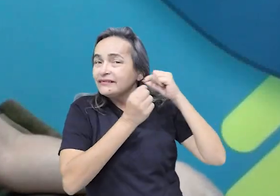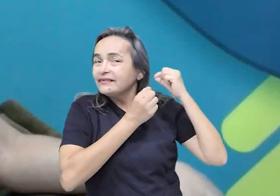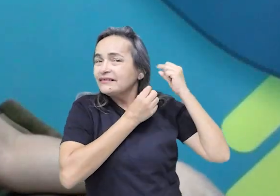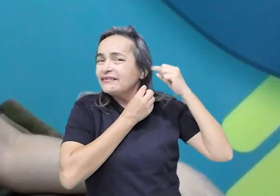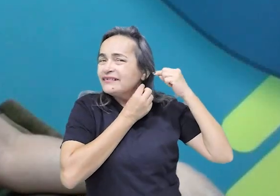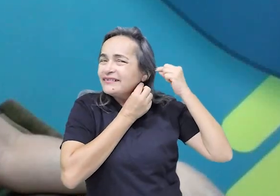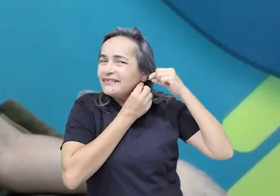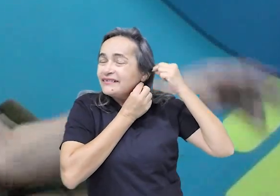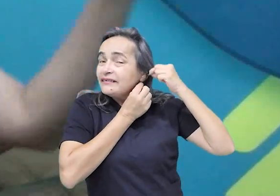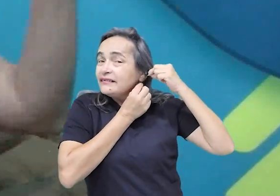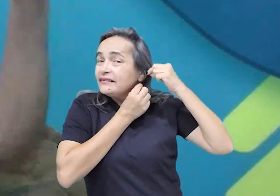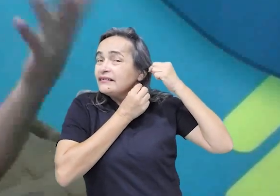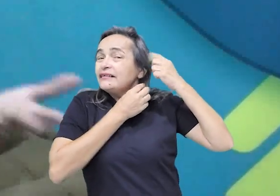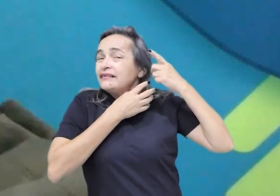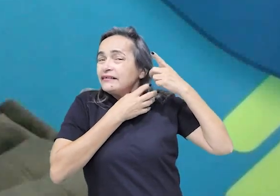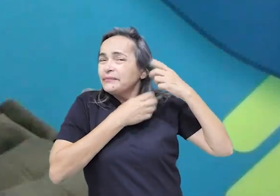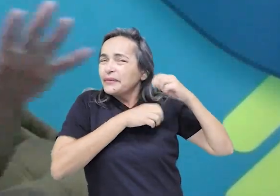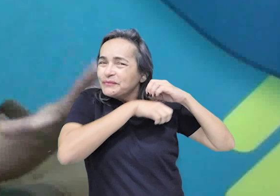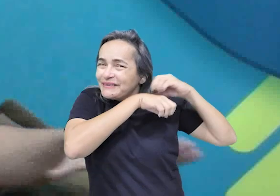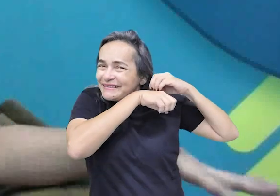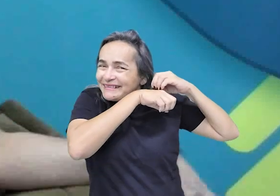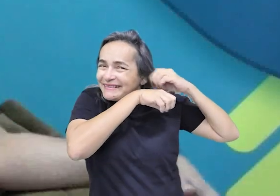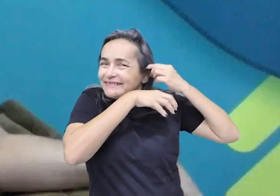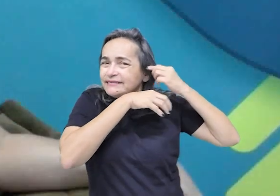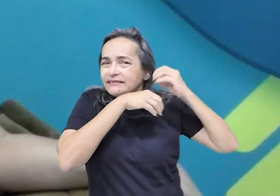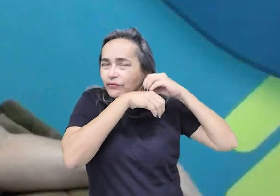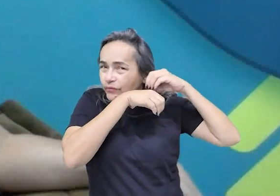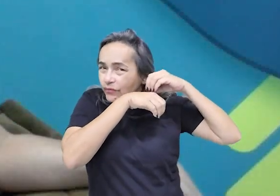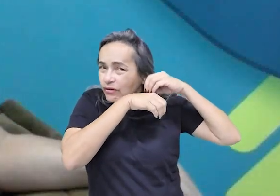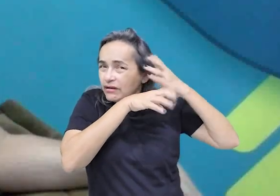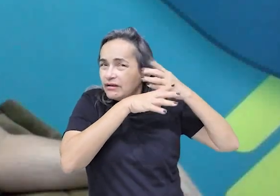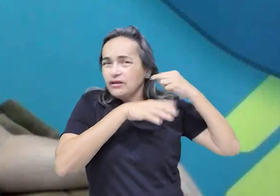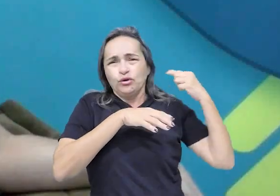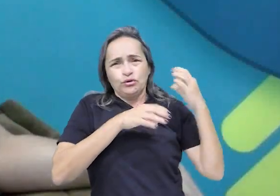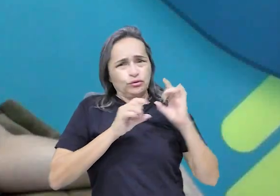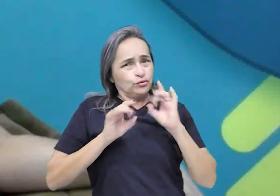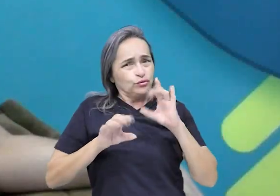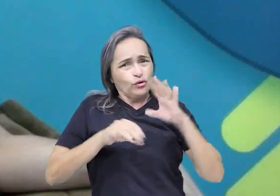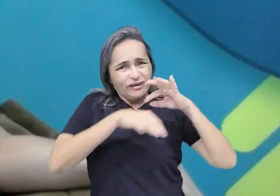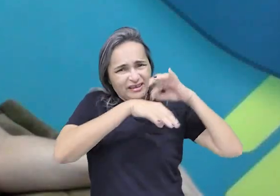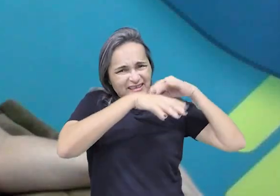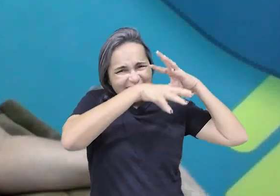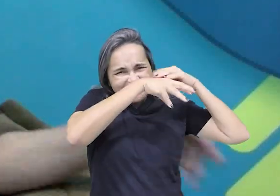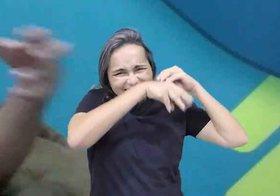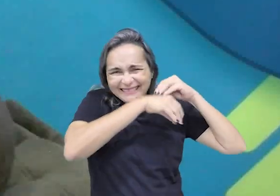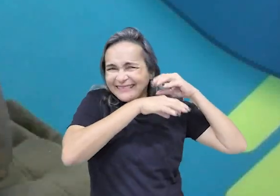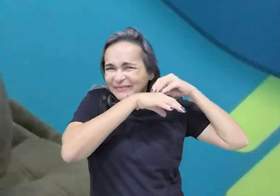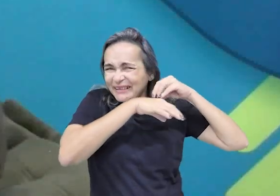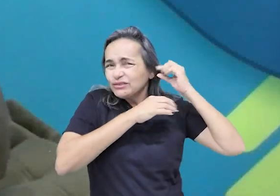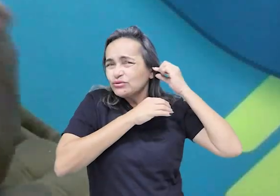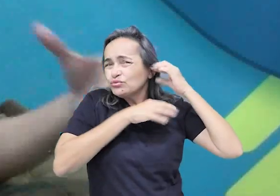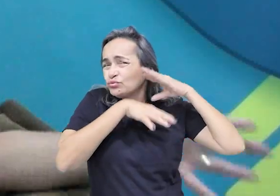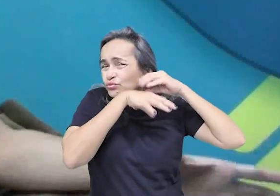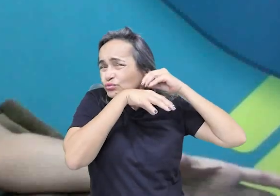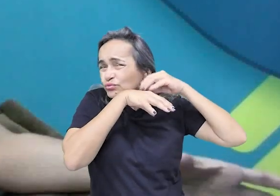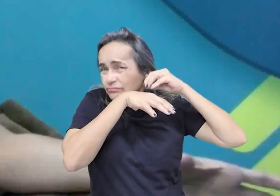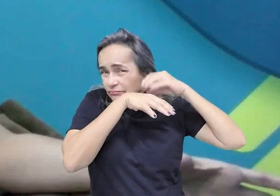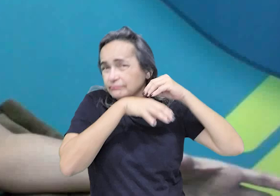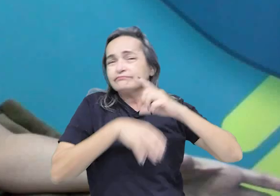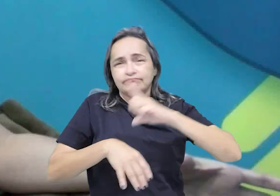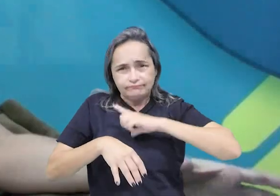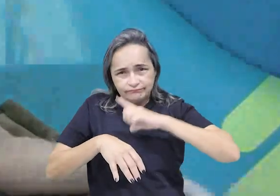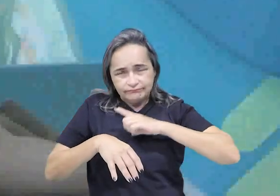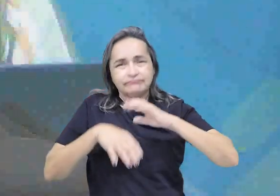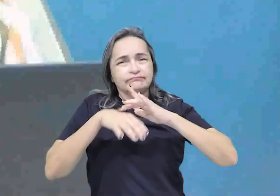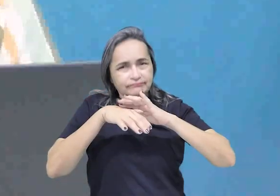coisinha que vai para poder coçar, para poder, né? E vai machucando o conduto auditivo e vai causando algumas infecções.